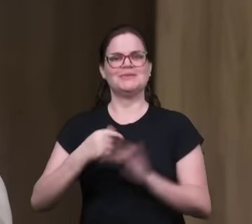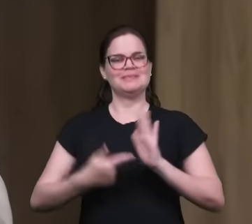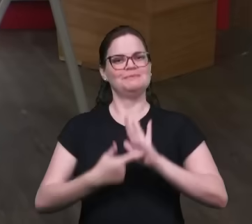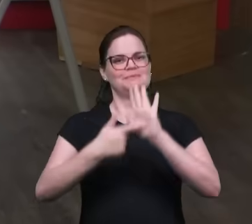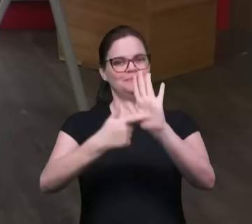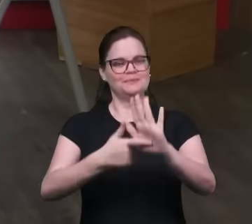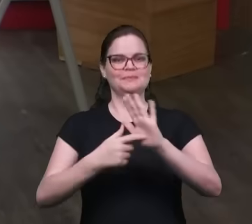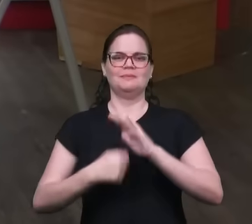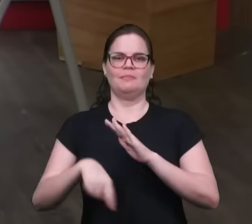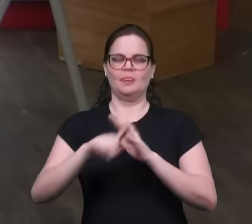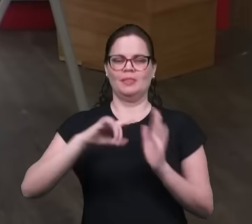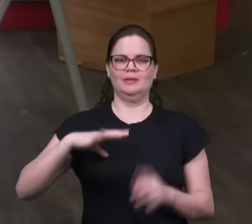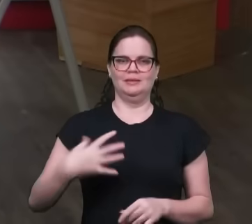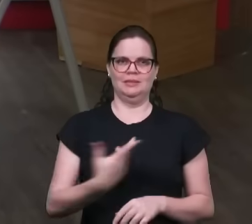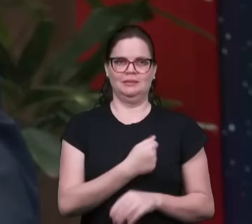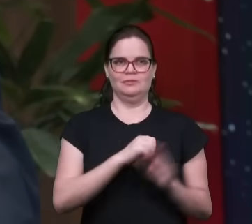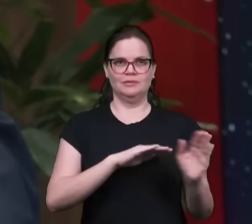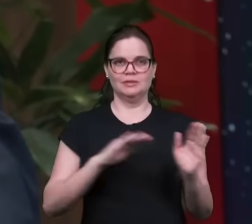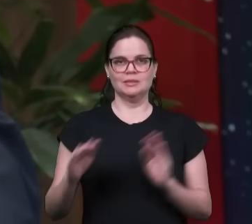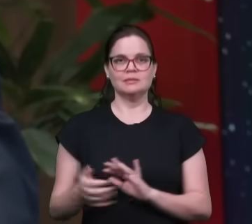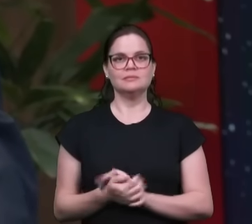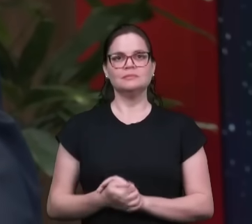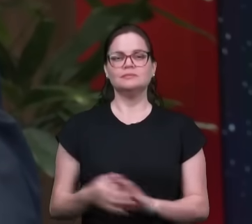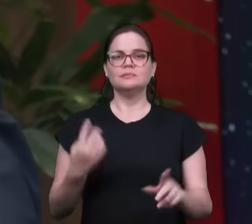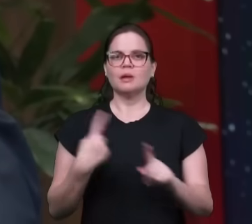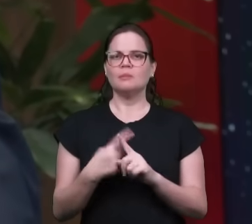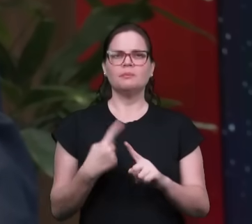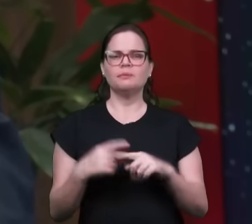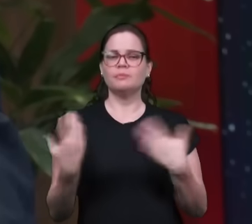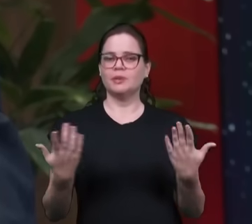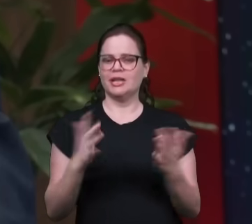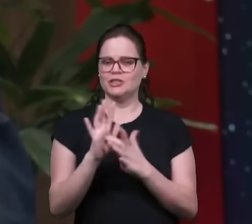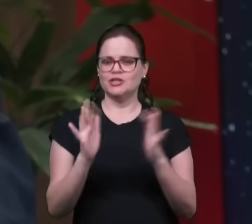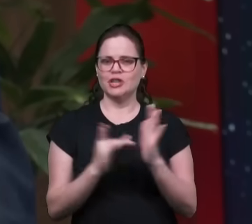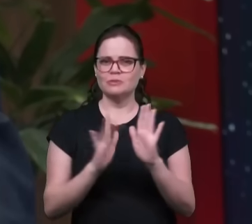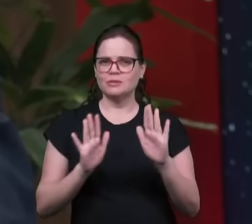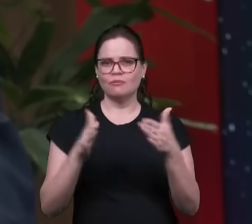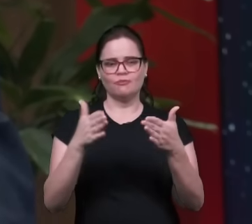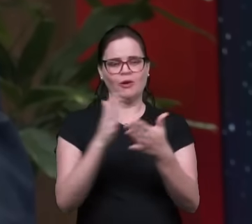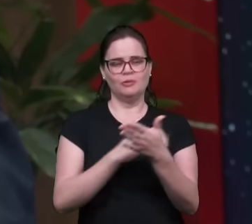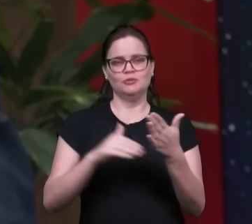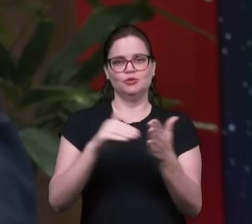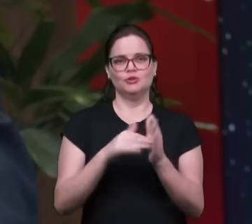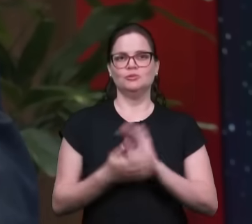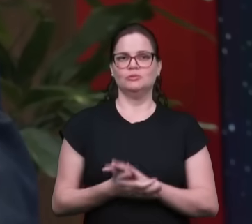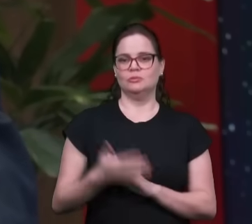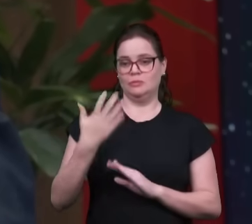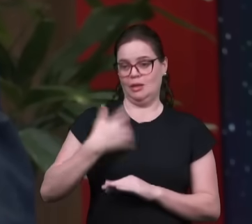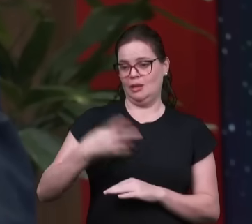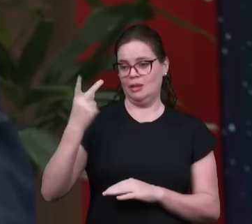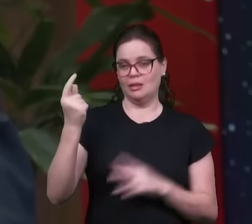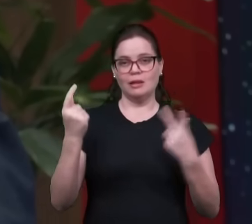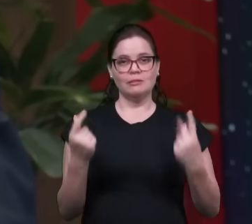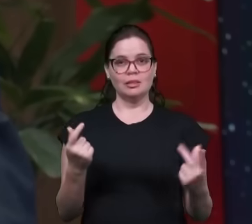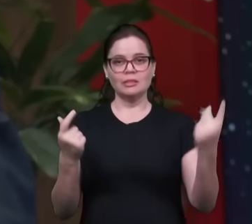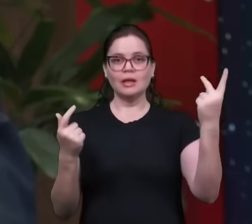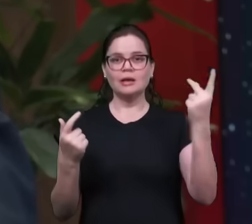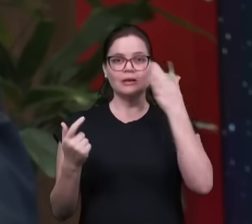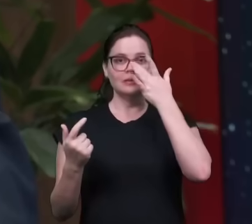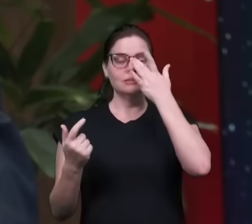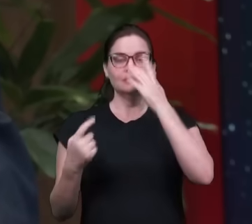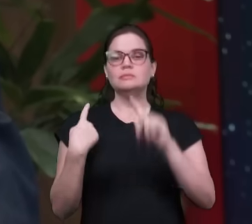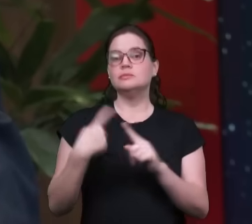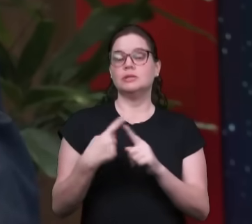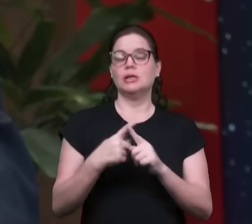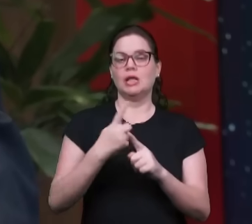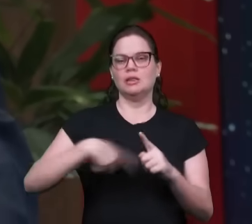né? O Evangelho, nós falamos Evangelho eterno, porque Jesus é o centro de tudo, né? Exato. Ele é de eternidade a eternidade. De eternidade, porque só pode falar